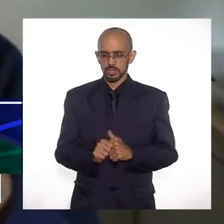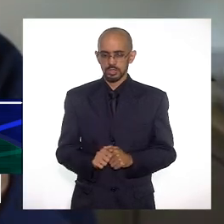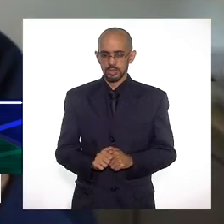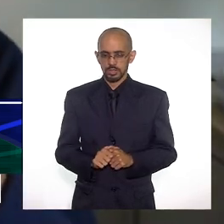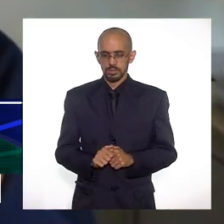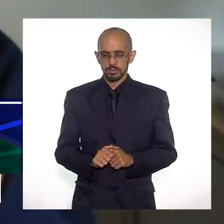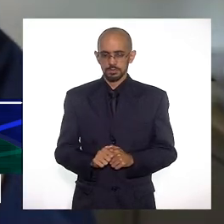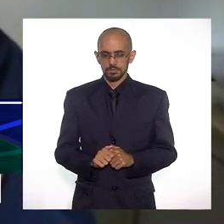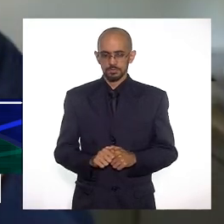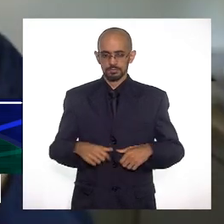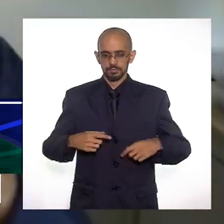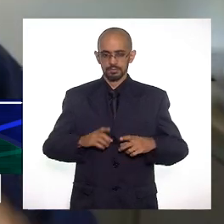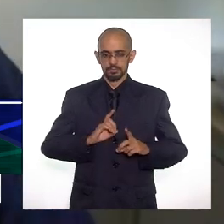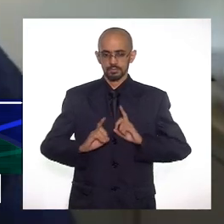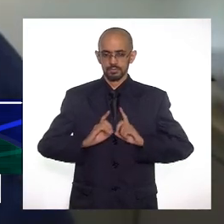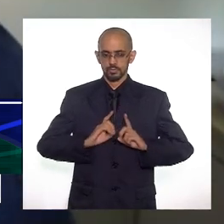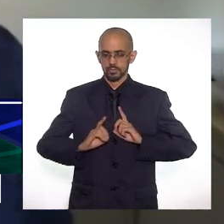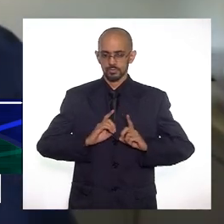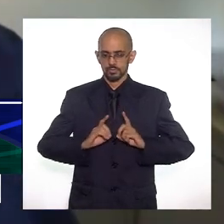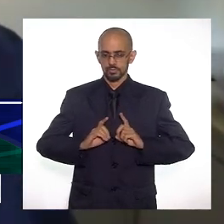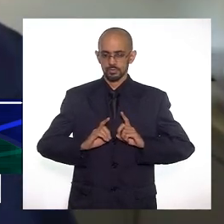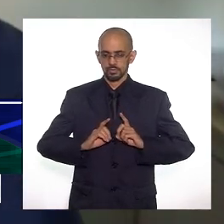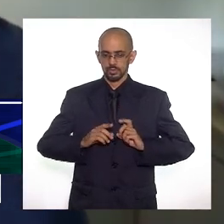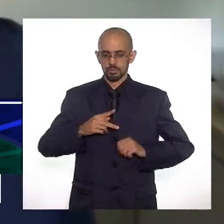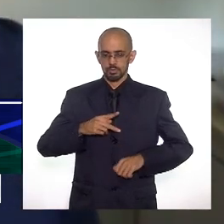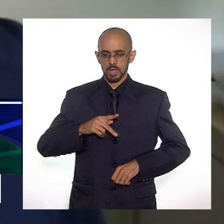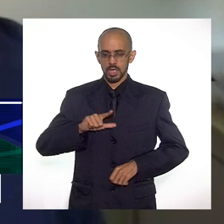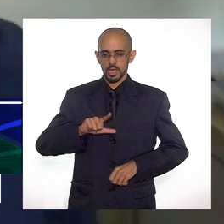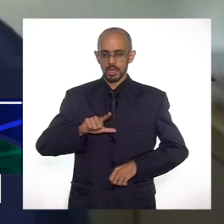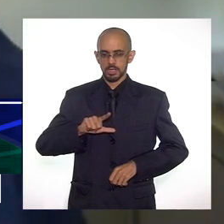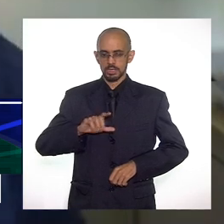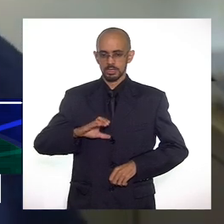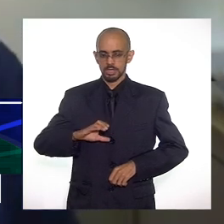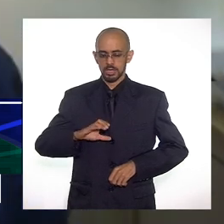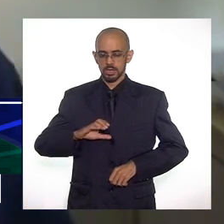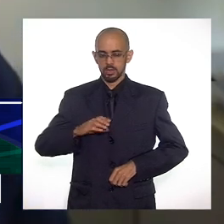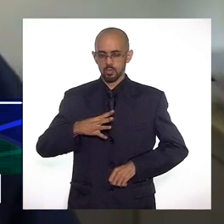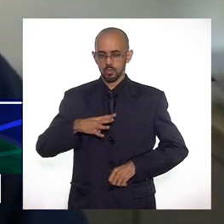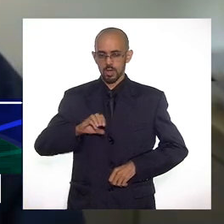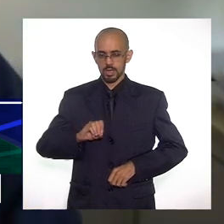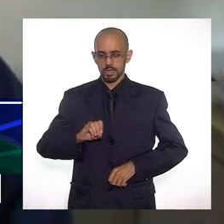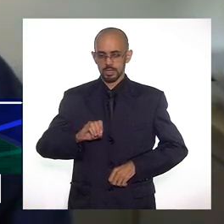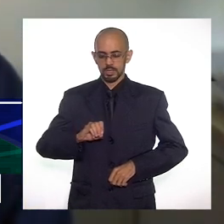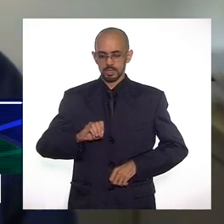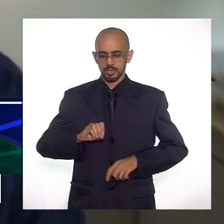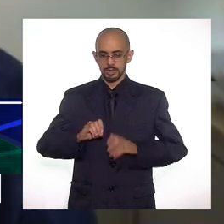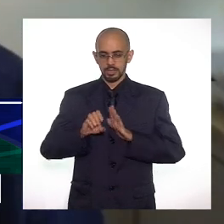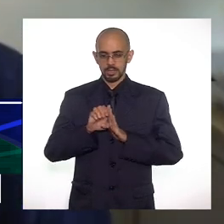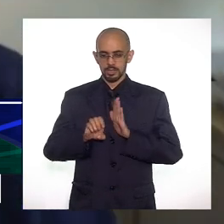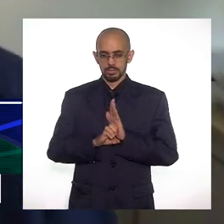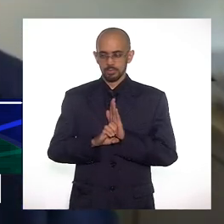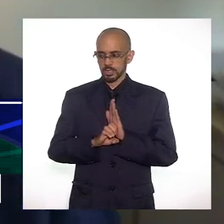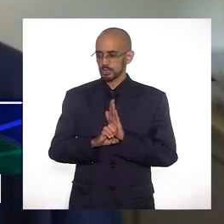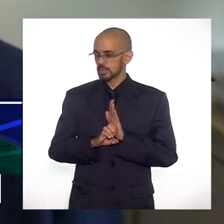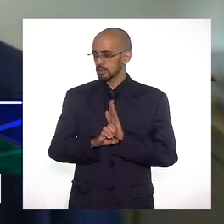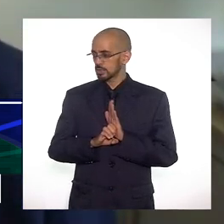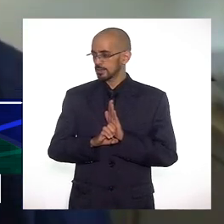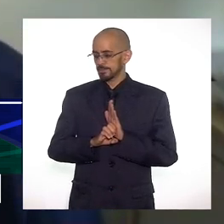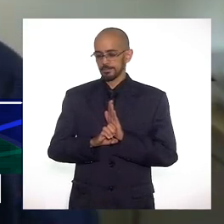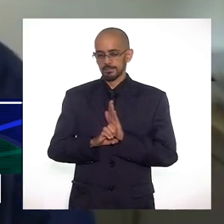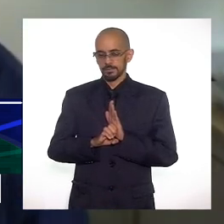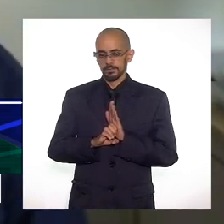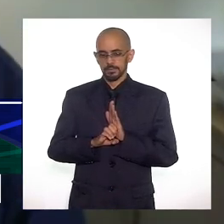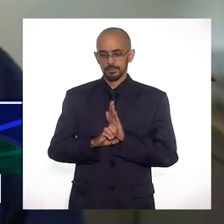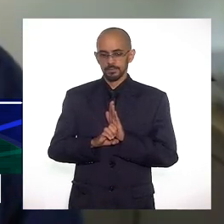para discutir o PLC 40 e suas emendas.